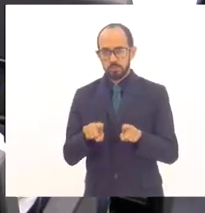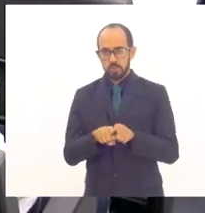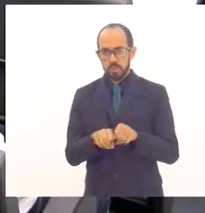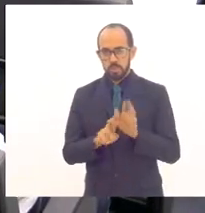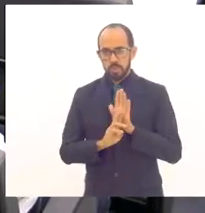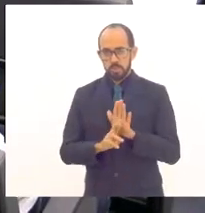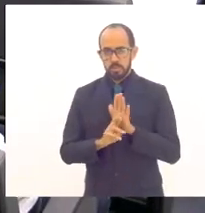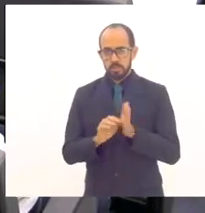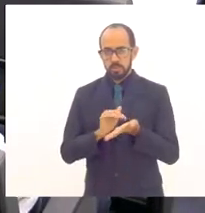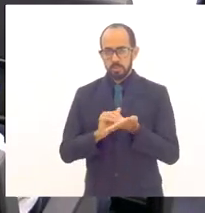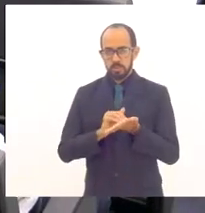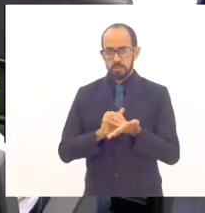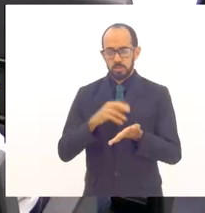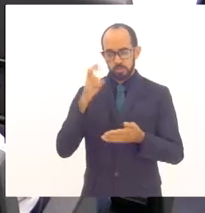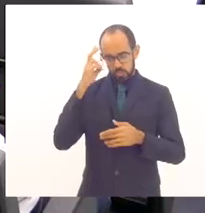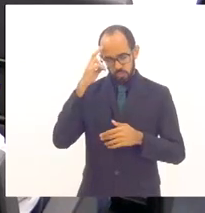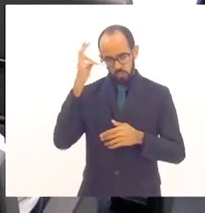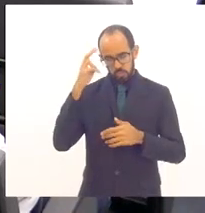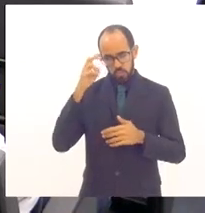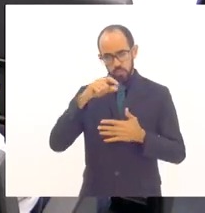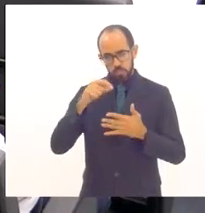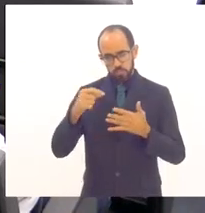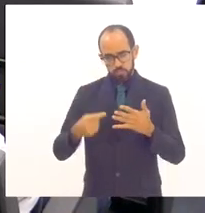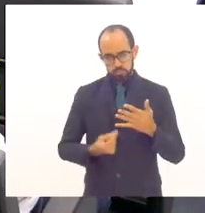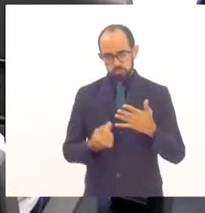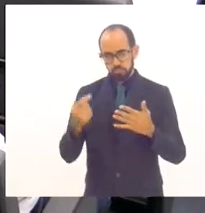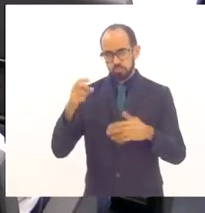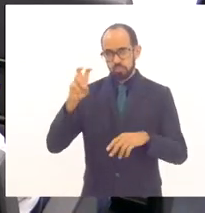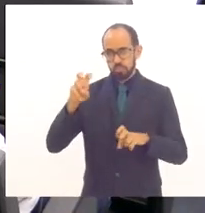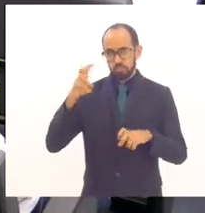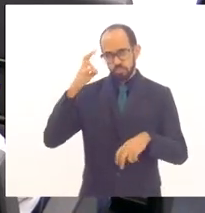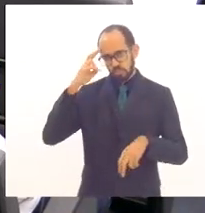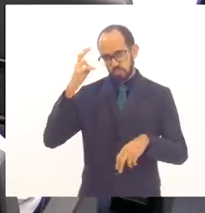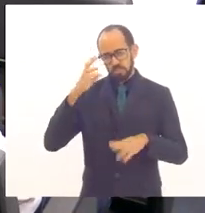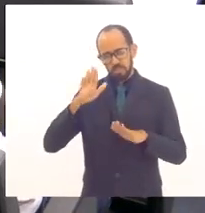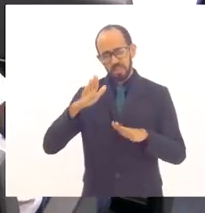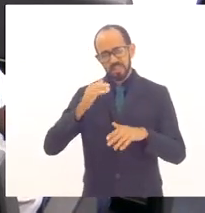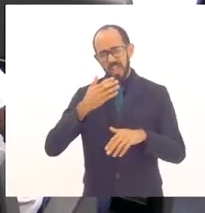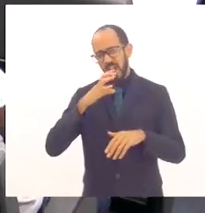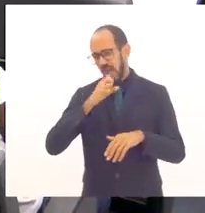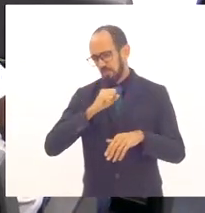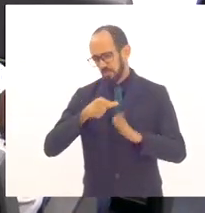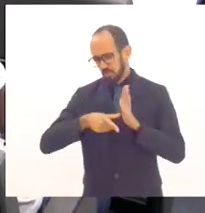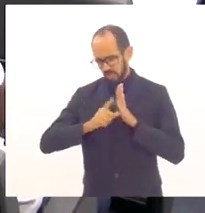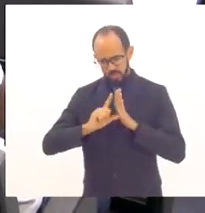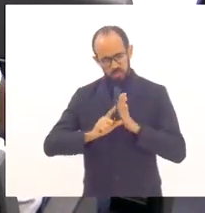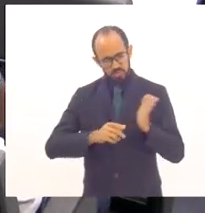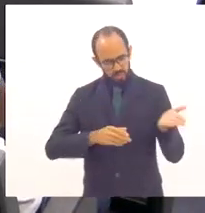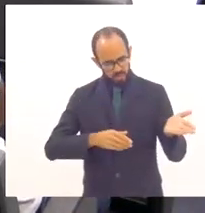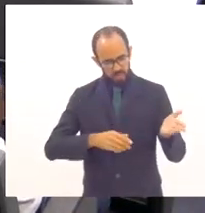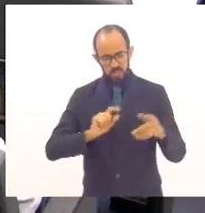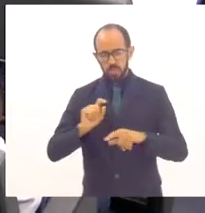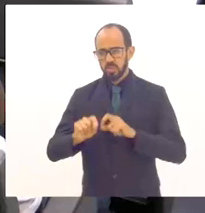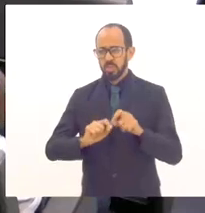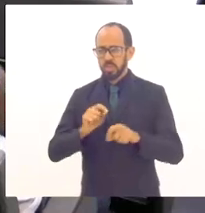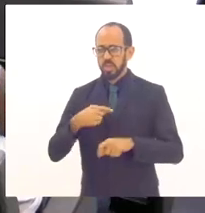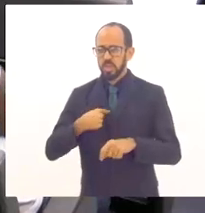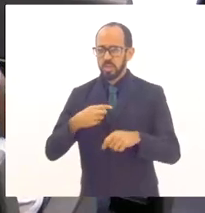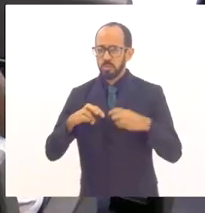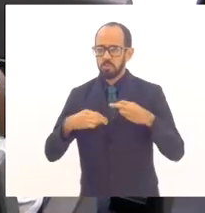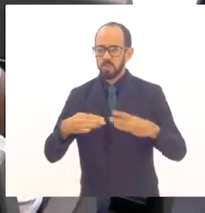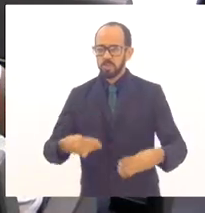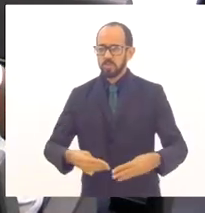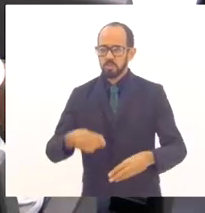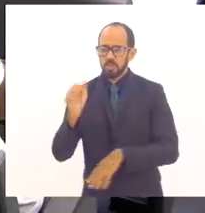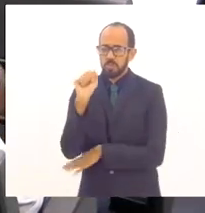representando a Secretaria de Cultura e os pontos de cultura. Eu queria só falar uma coisa bem rapidinha antes de você, dizer o seguinte. Eu fui ministro do Meio